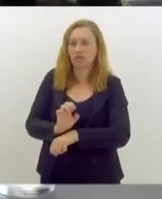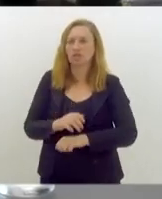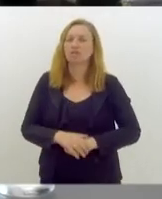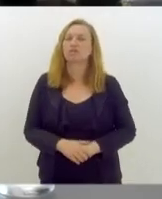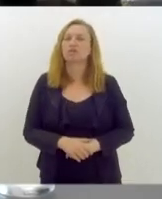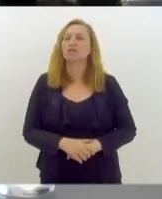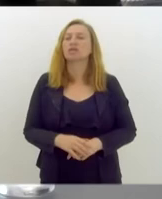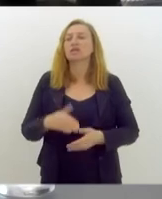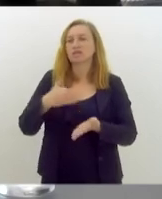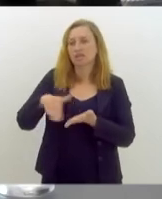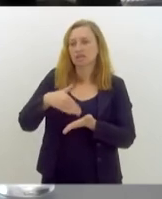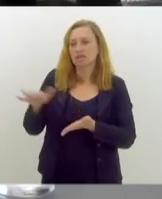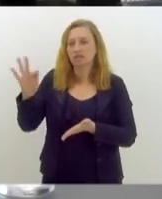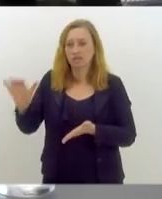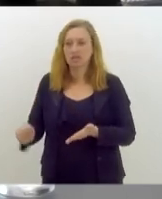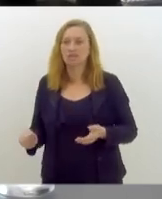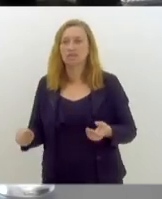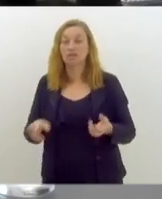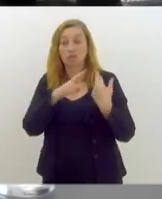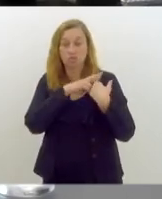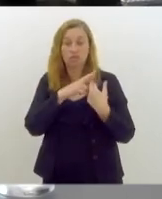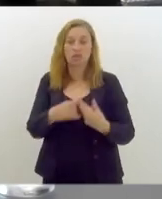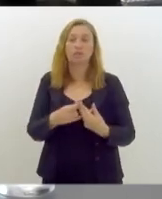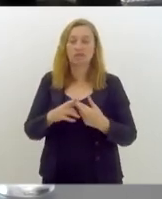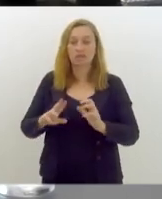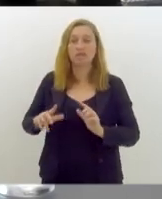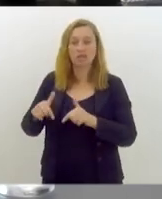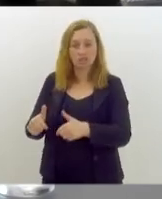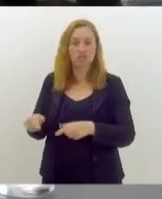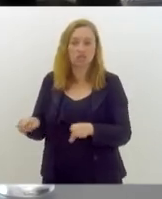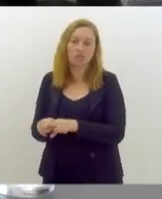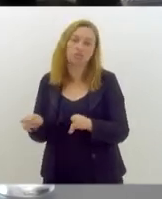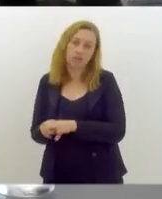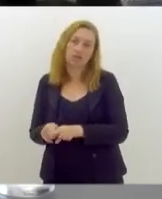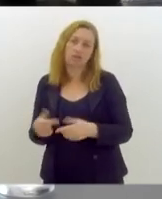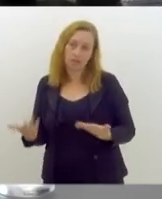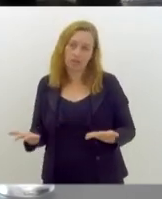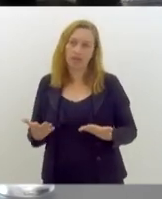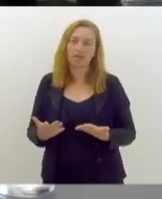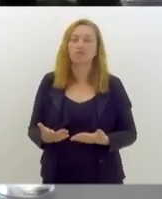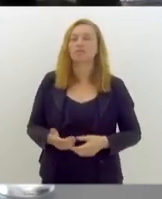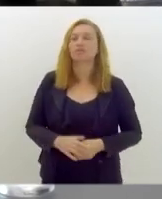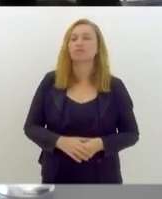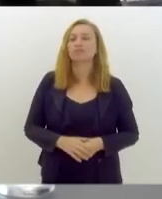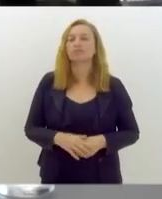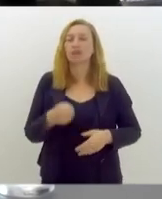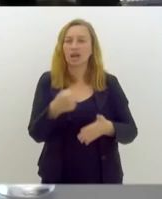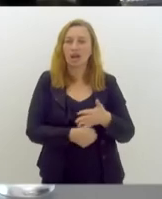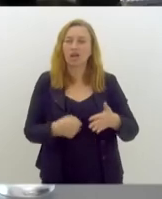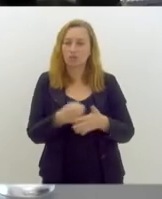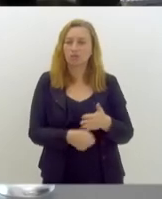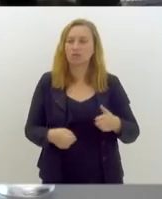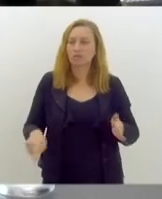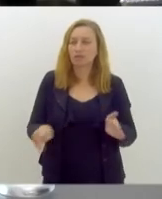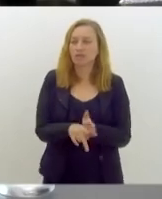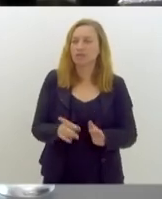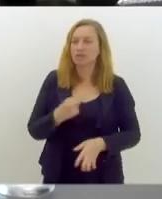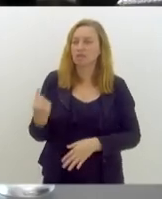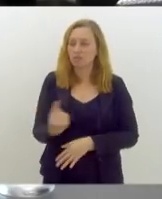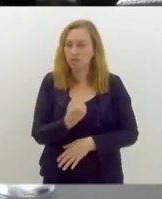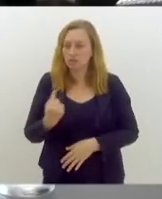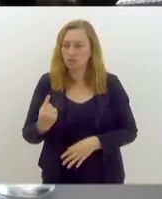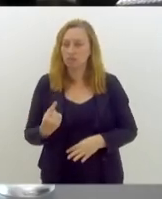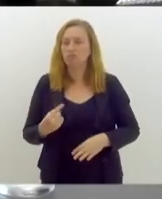secretaria de fazenda porque assuma também como sua né porque é muito sua esta Bandeira e essa luta Então queria fazer aqui essas essas